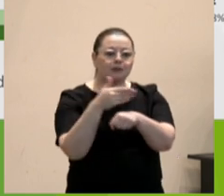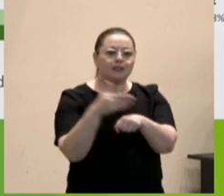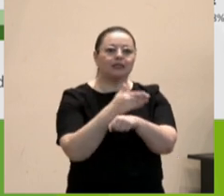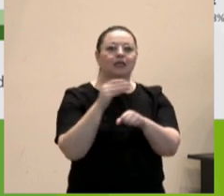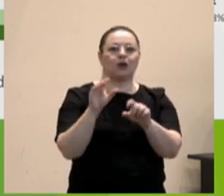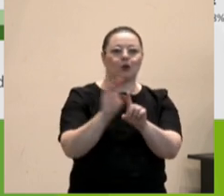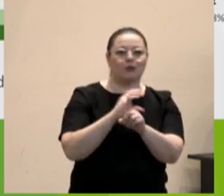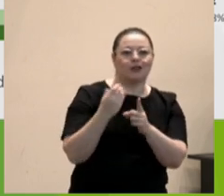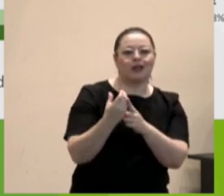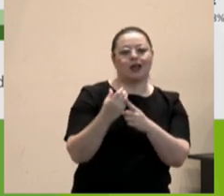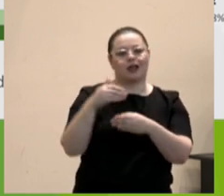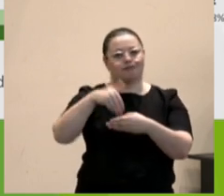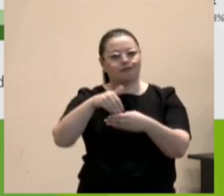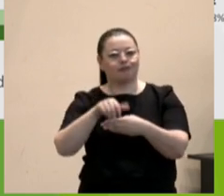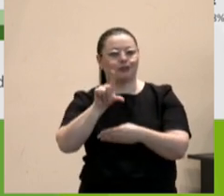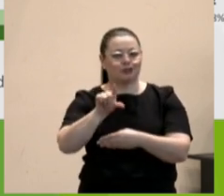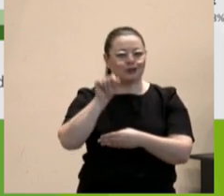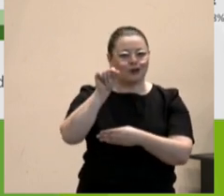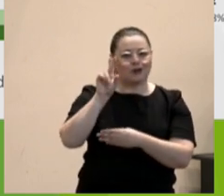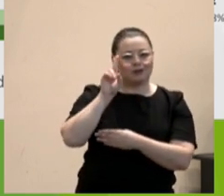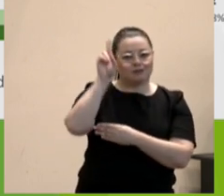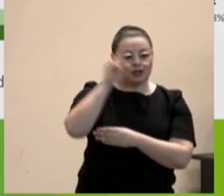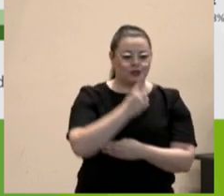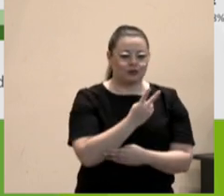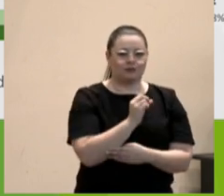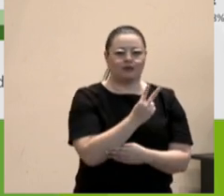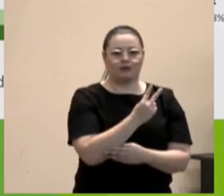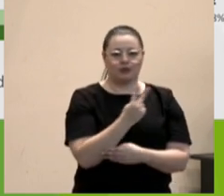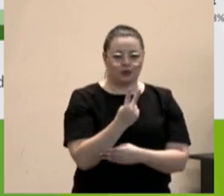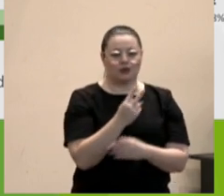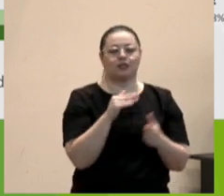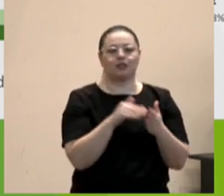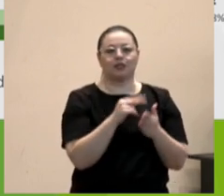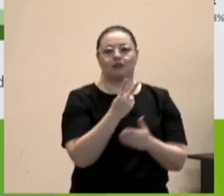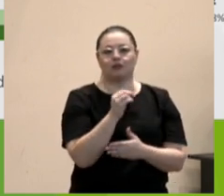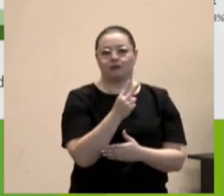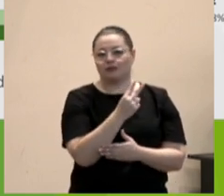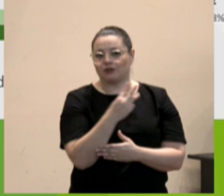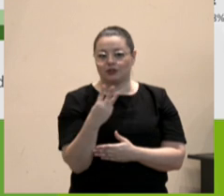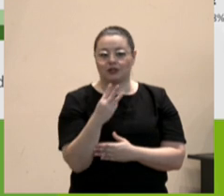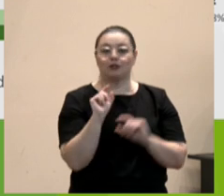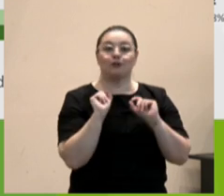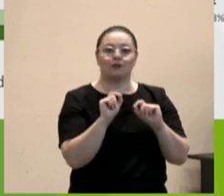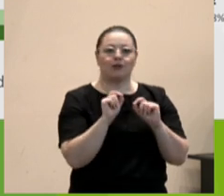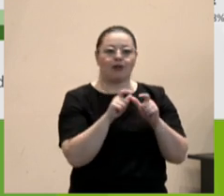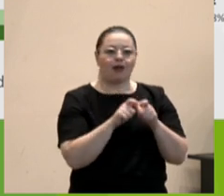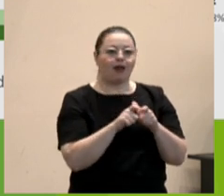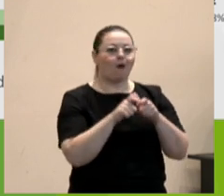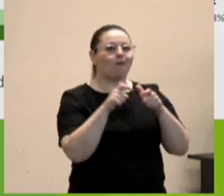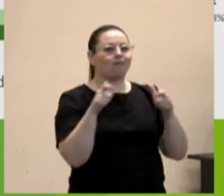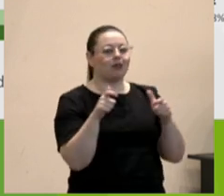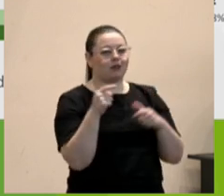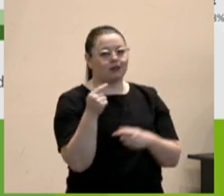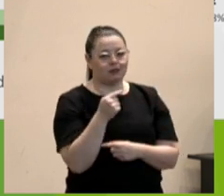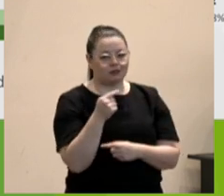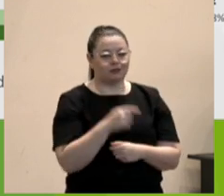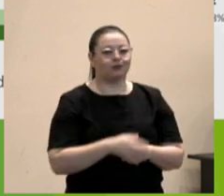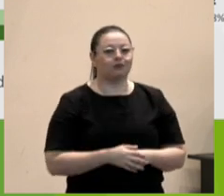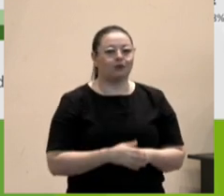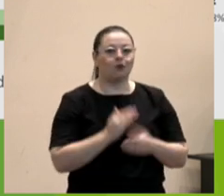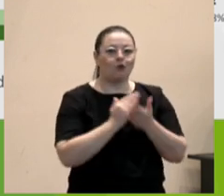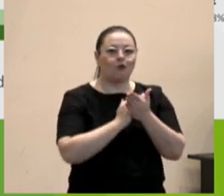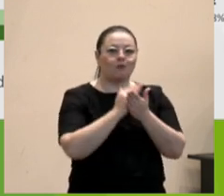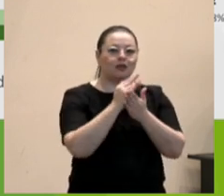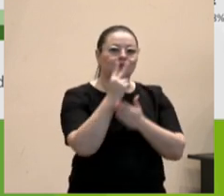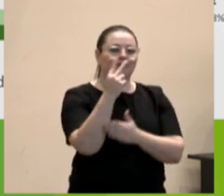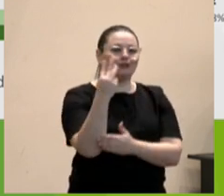comunidade. Nós temos lá, de 2022 para 2023, um aumento nesse item, passa para